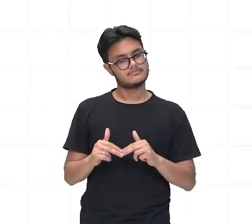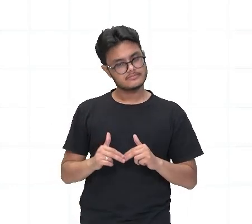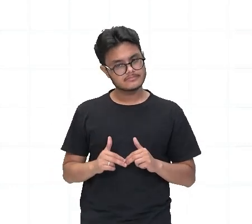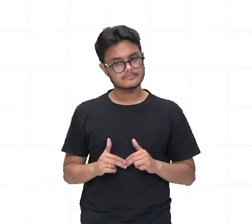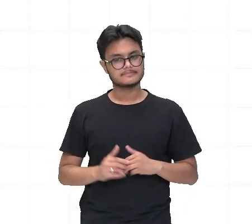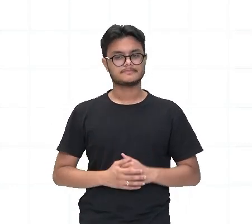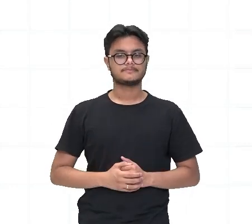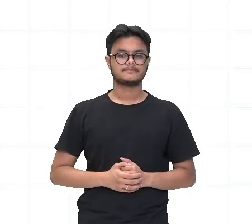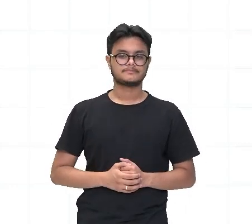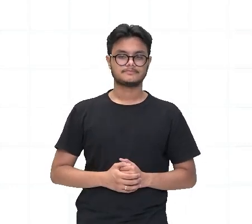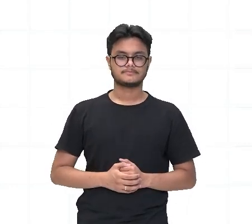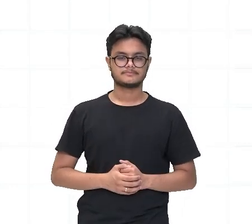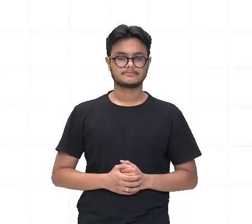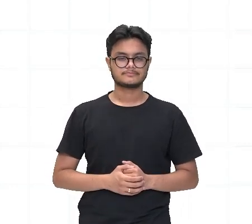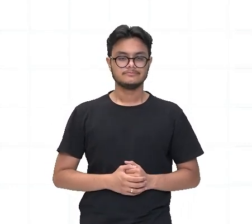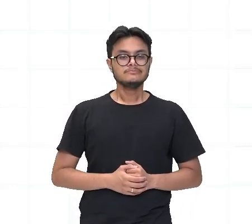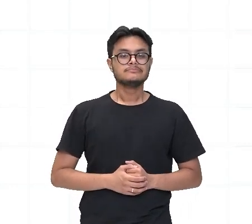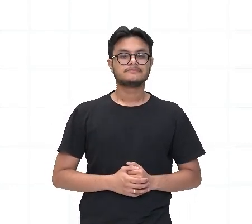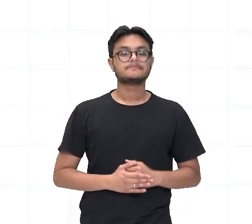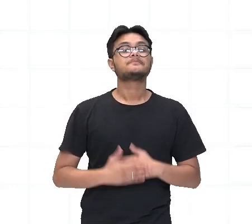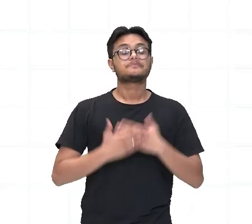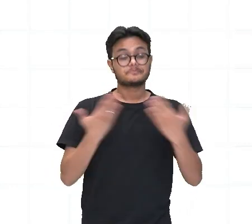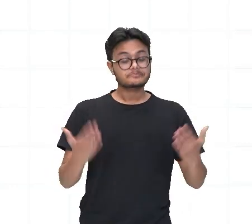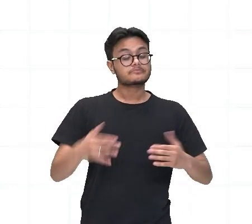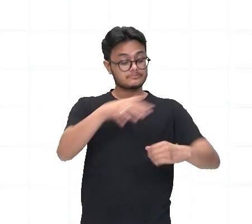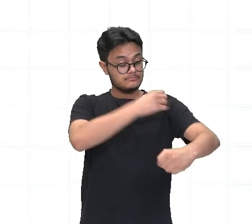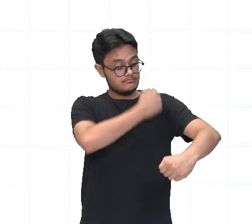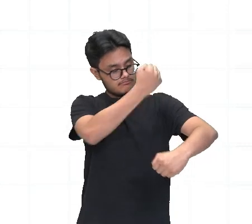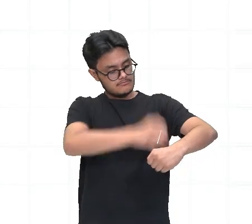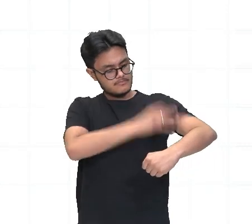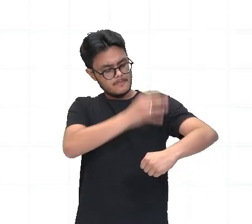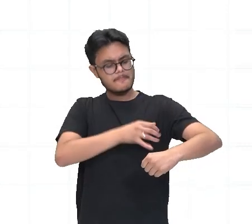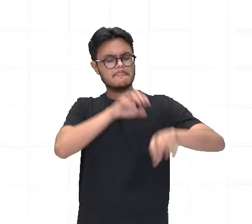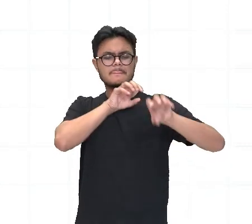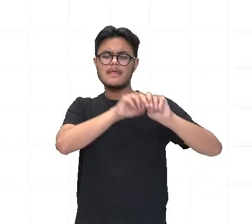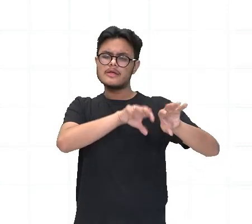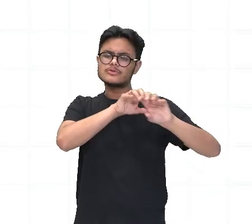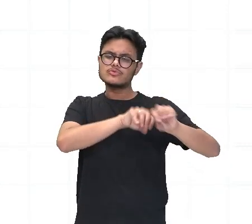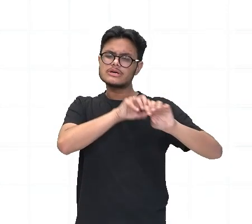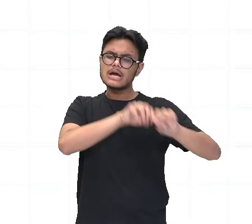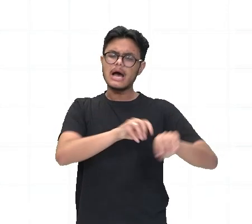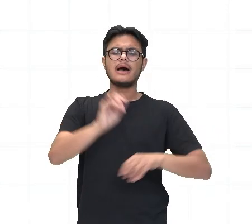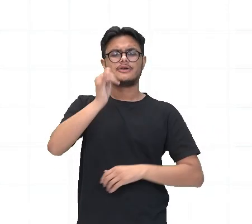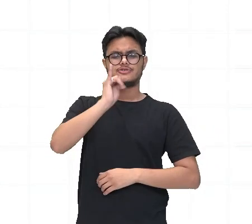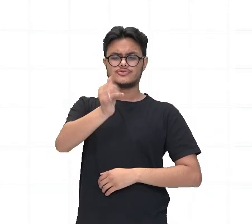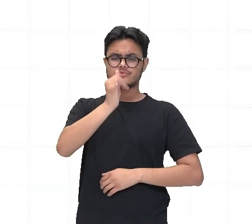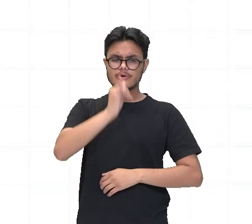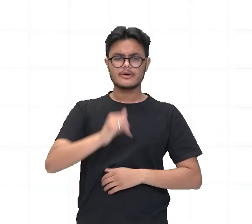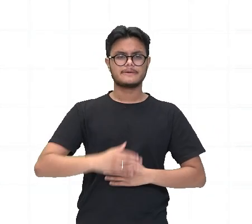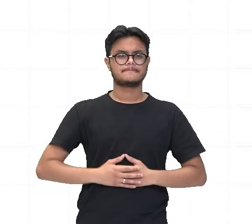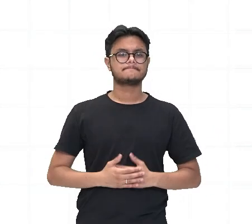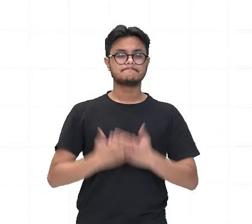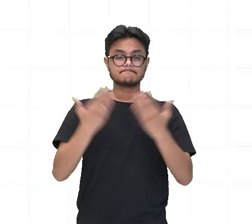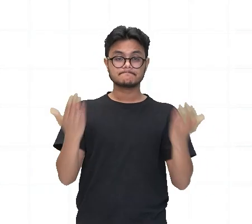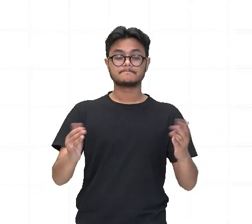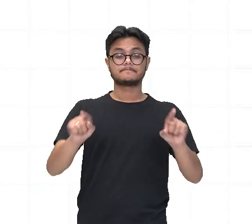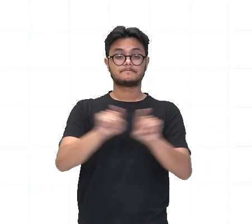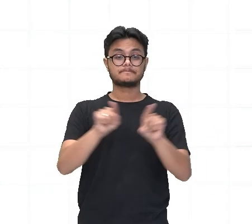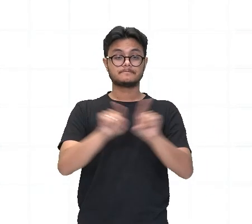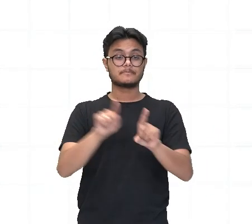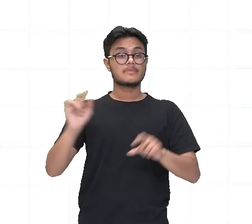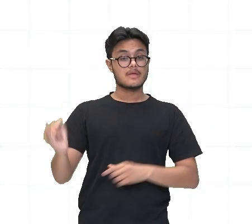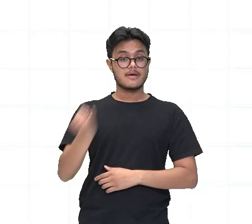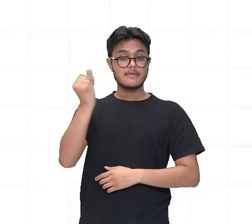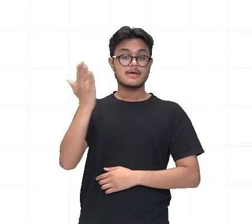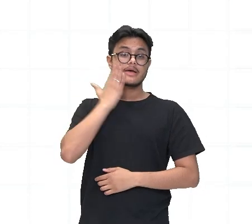construindo a referenciação. É uma forma de educar, de contar histórias, explica Rodrigues. Avançando. Um exemplo nítido da